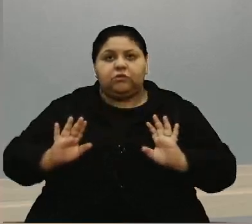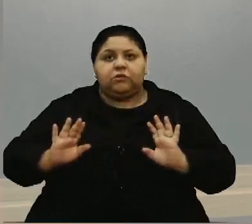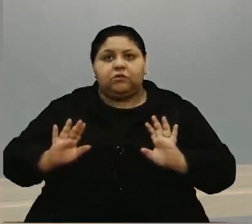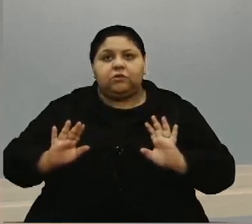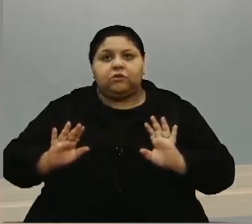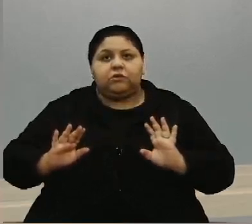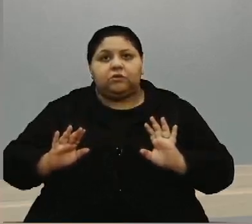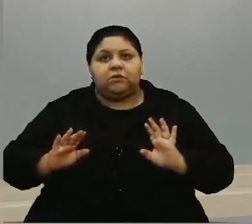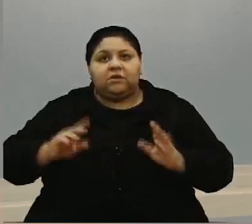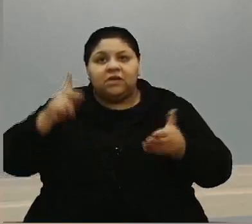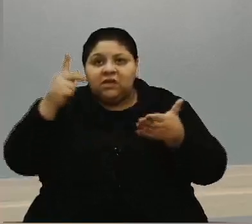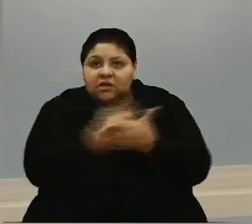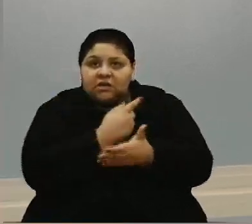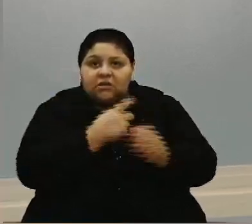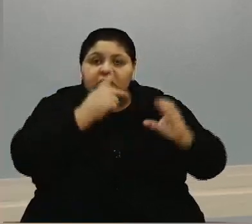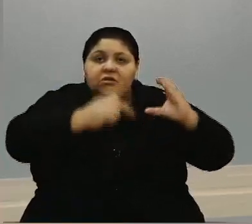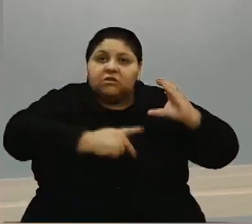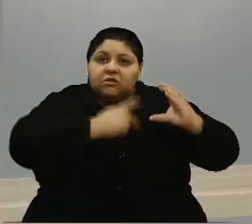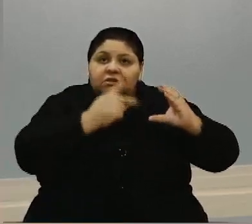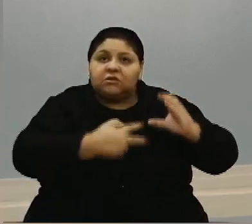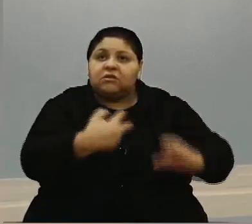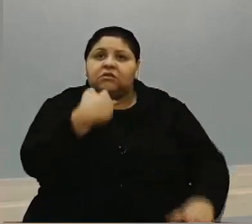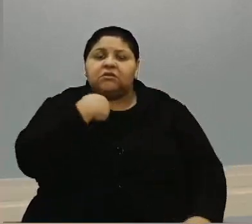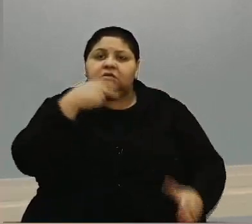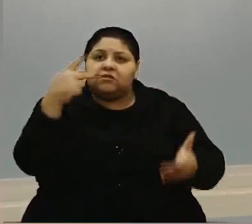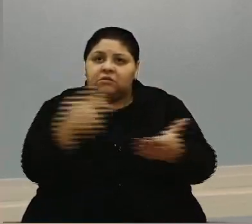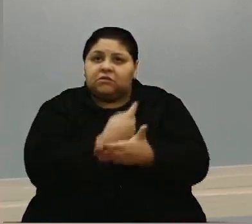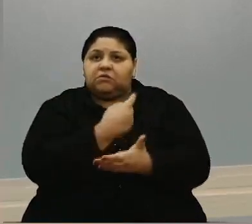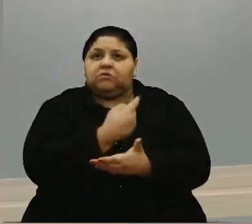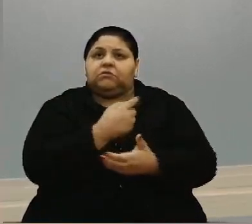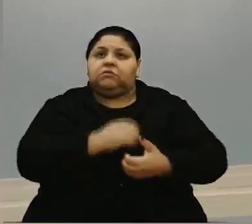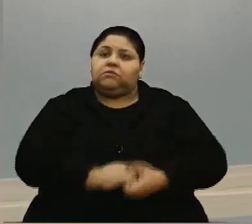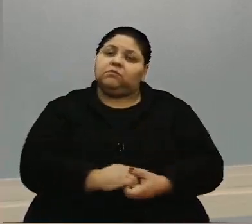porque está errado. E a Câmara de Vereadores não pode errar a esse ponto. Em declaração